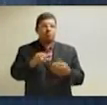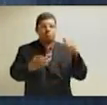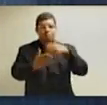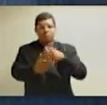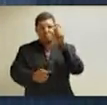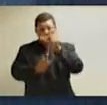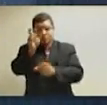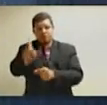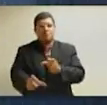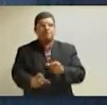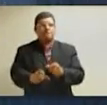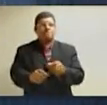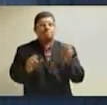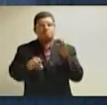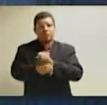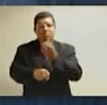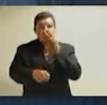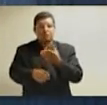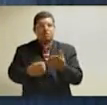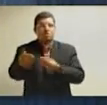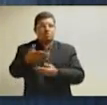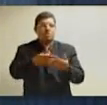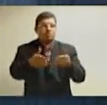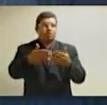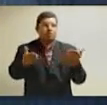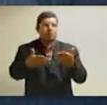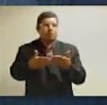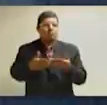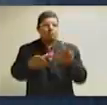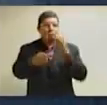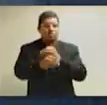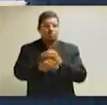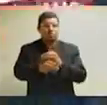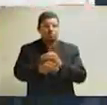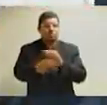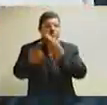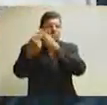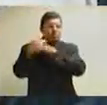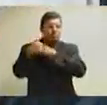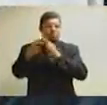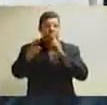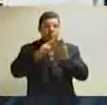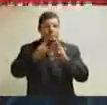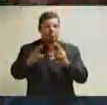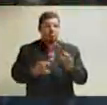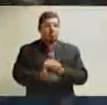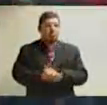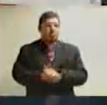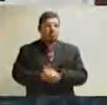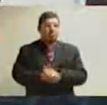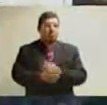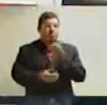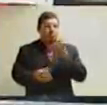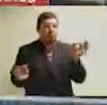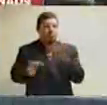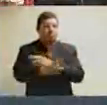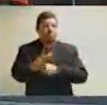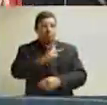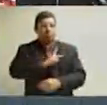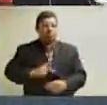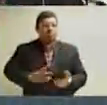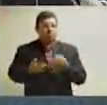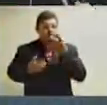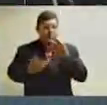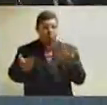marcar posição, para ficar bem com uma parcela e ser irresponsável com o resultado final da votação. Por fim, senhor presidente, só